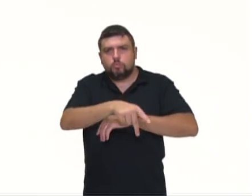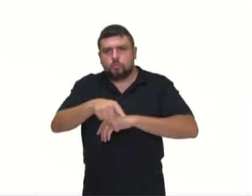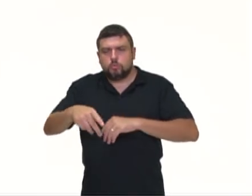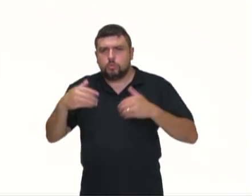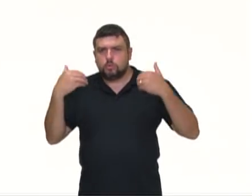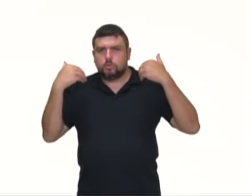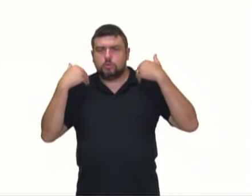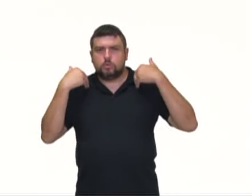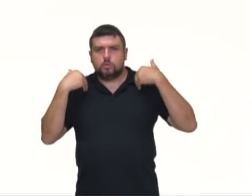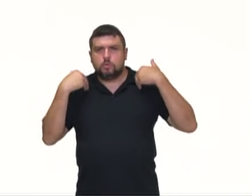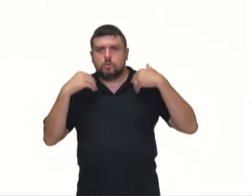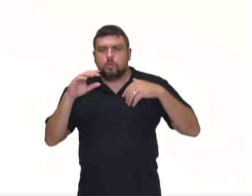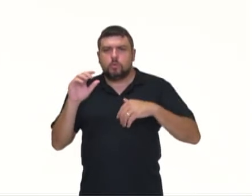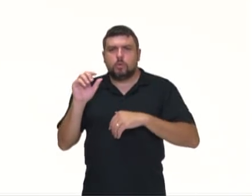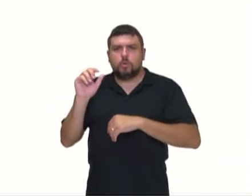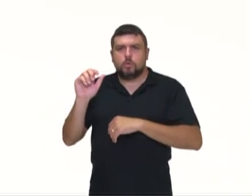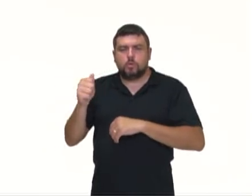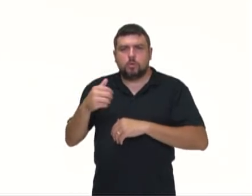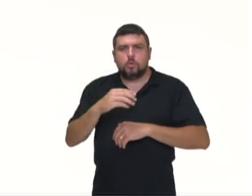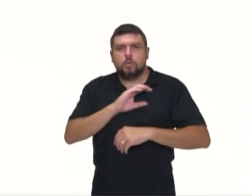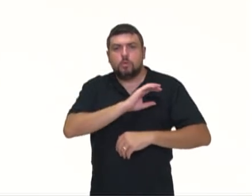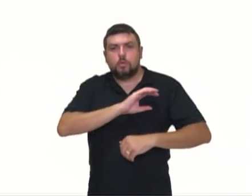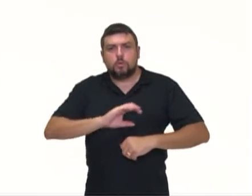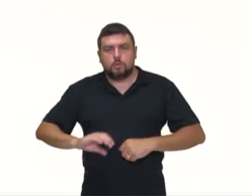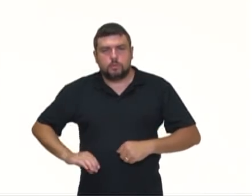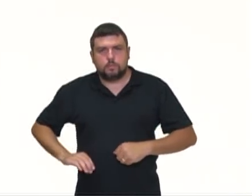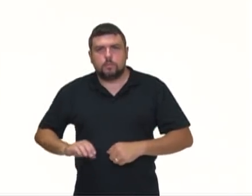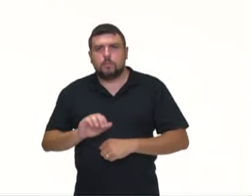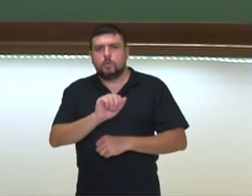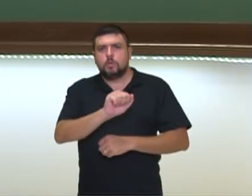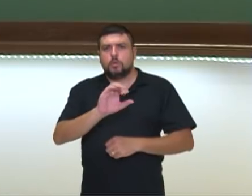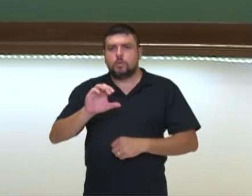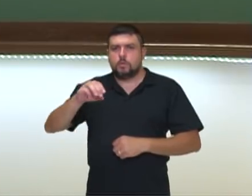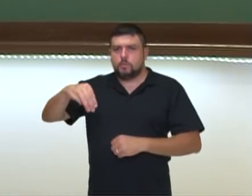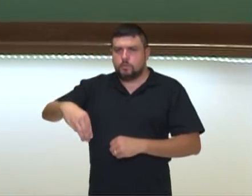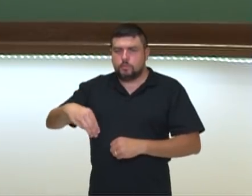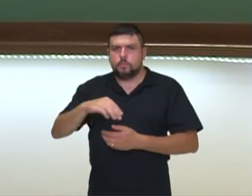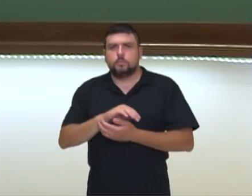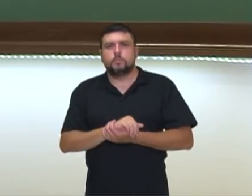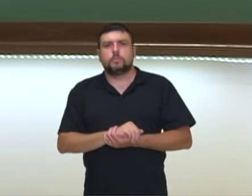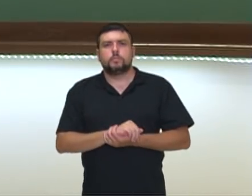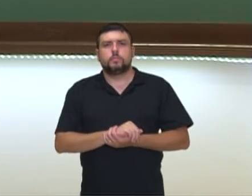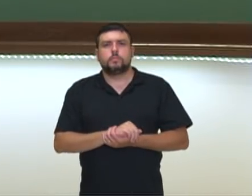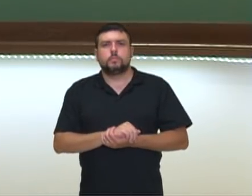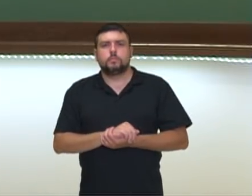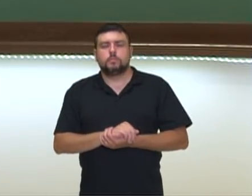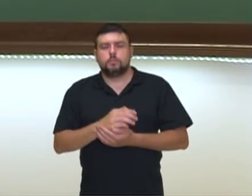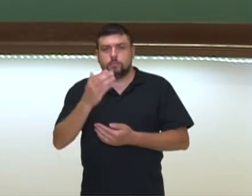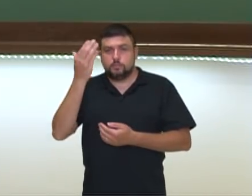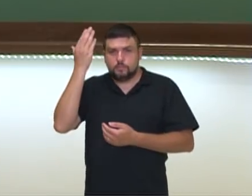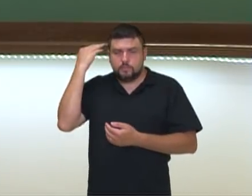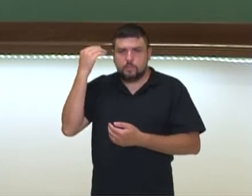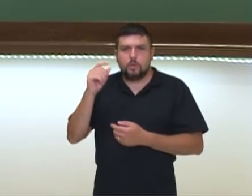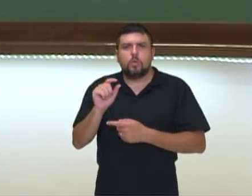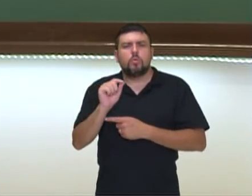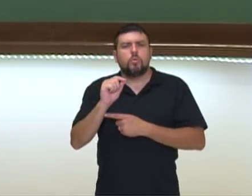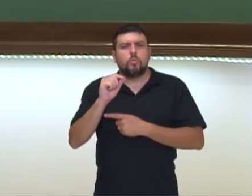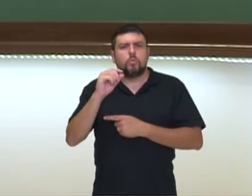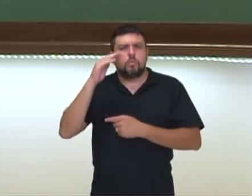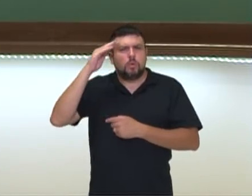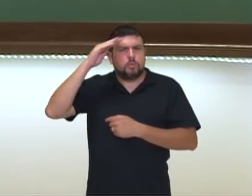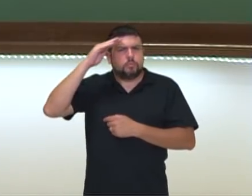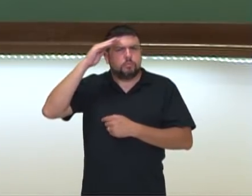Associação Cristã de Boston, conhecido também como ACM. Na época nós tínhamos o basquetebol como um dos esportes